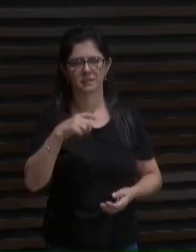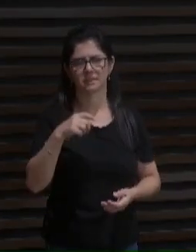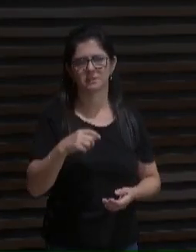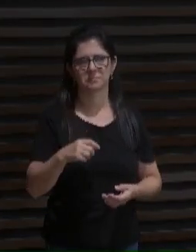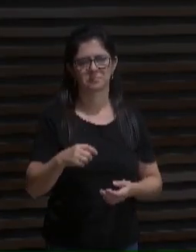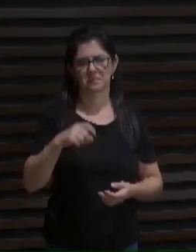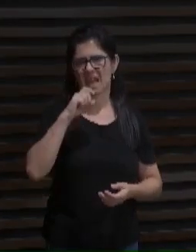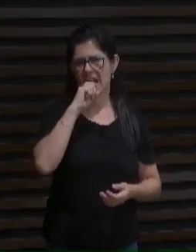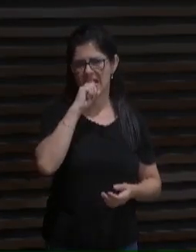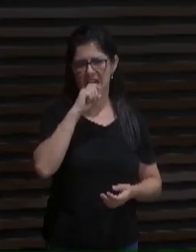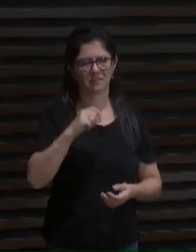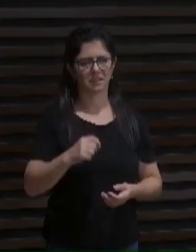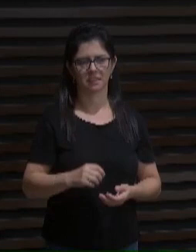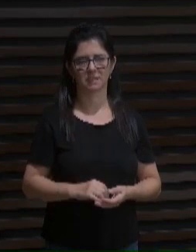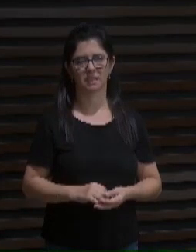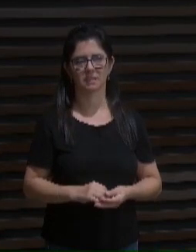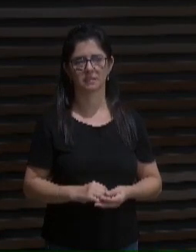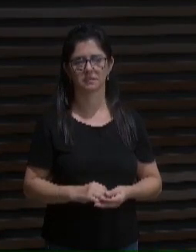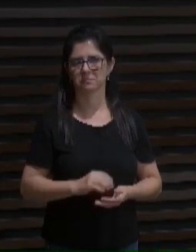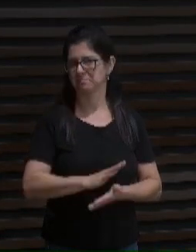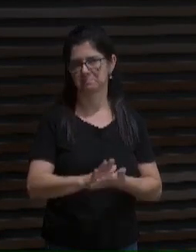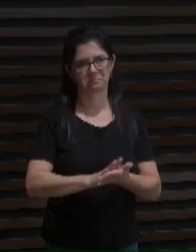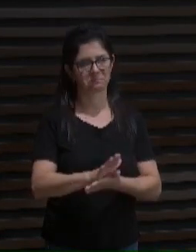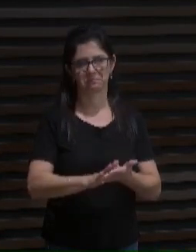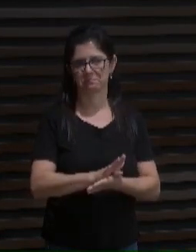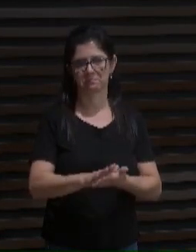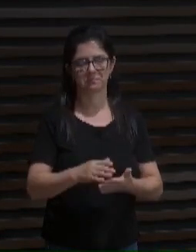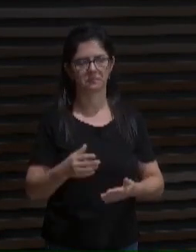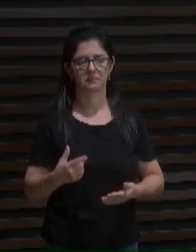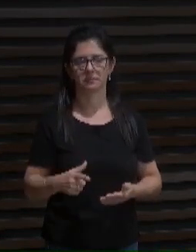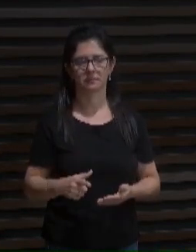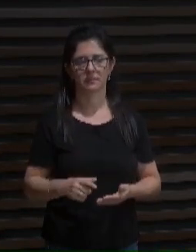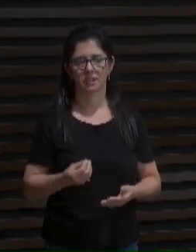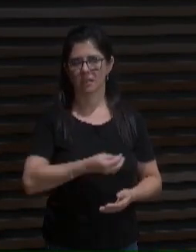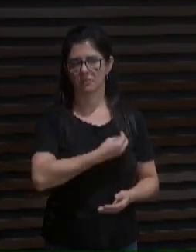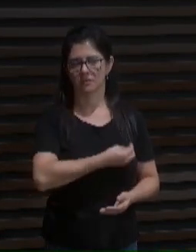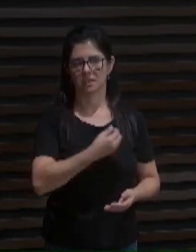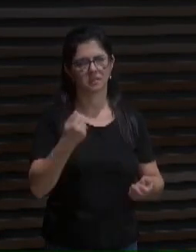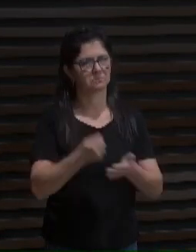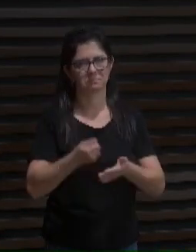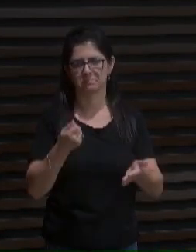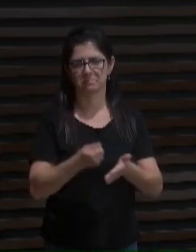e nada podeis obter. Viveis a lutar e a fazer guerra, nada tendes, porque